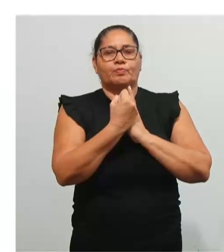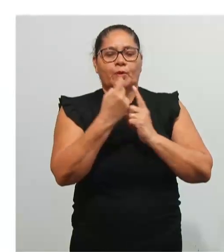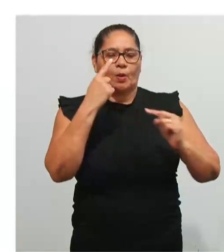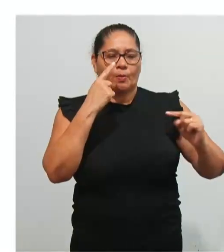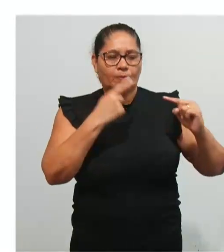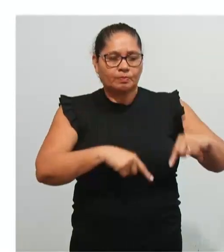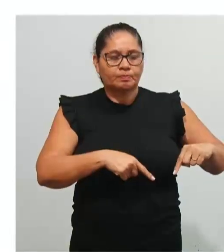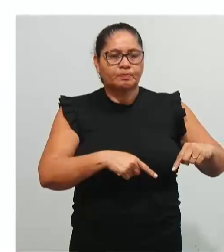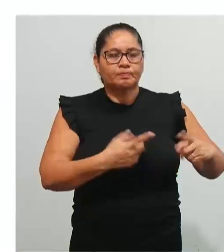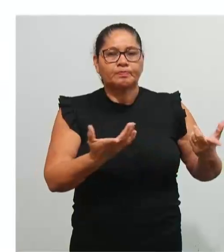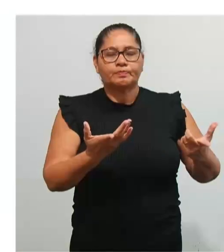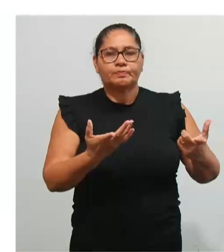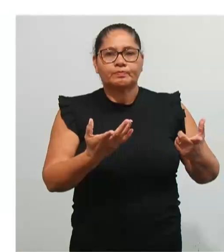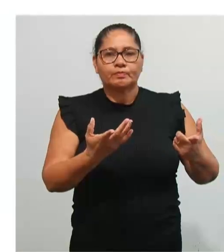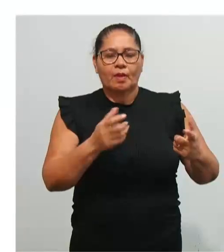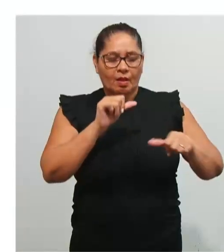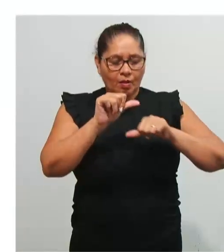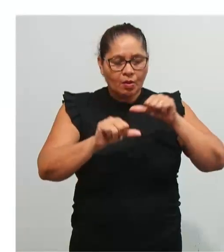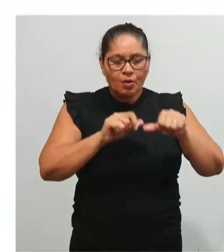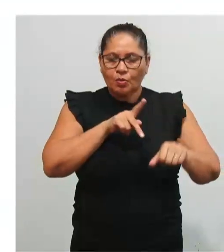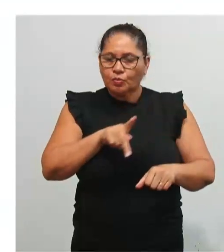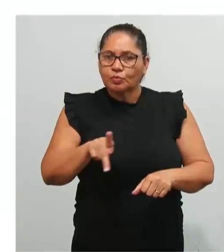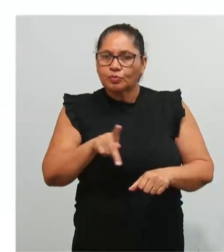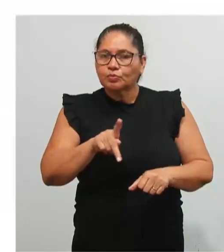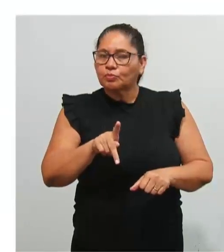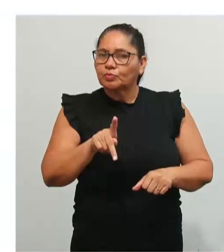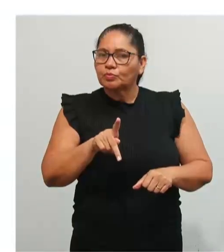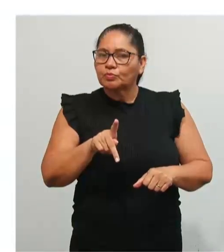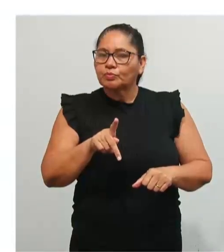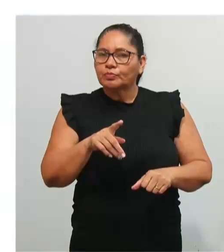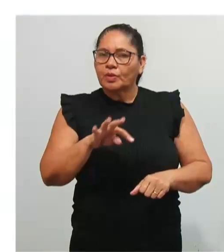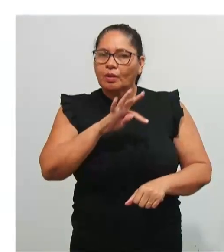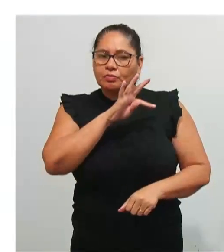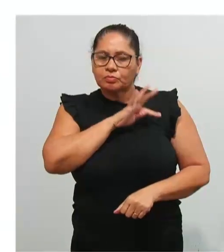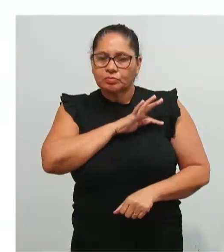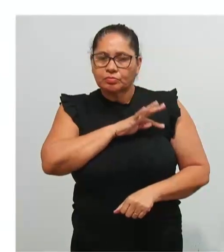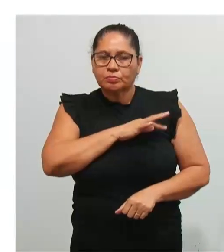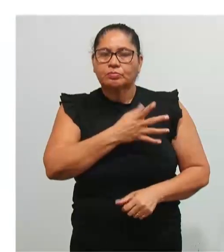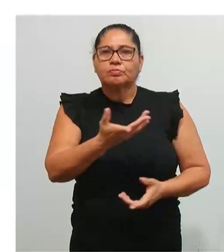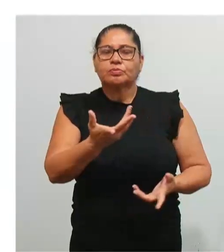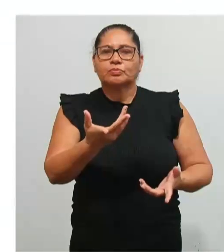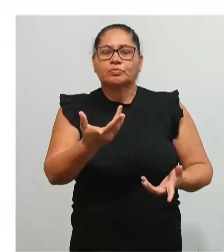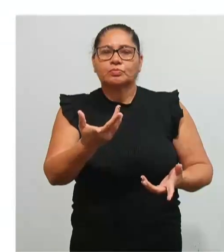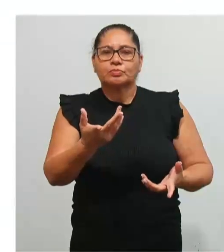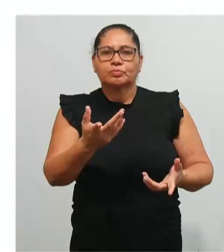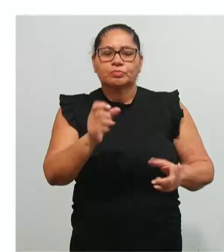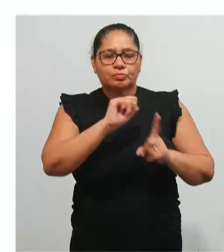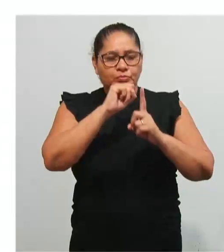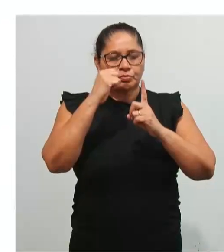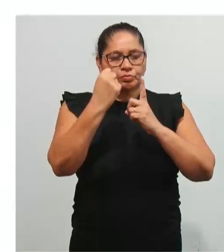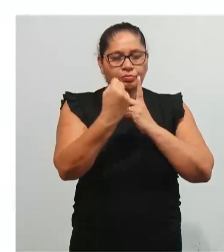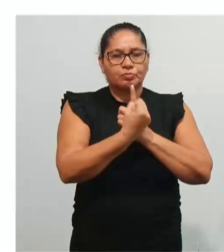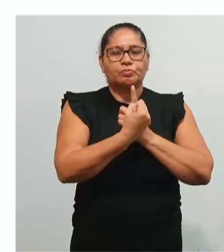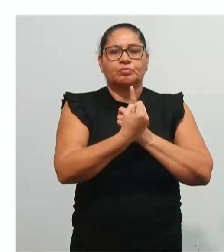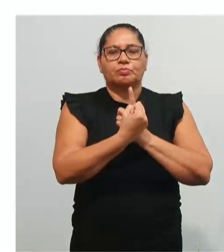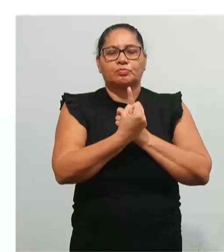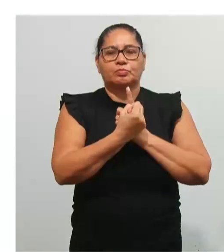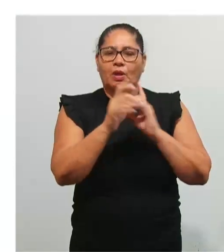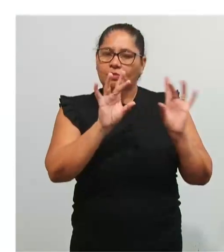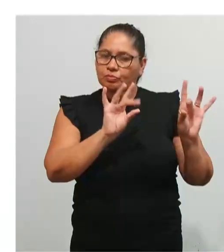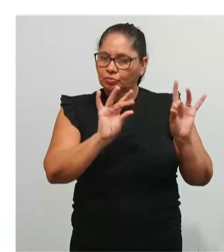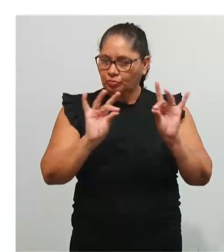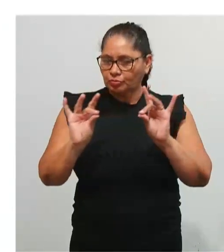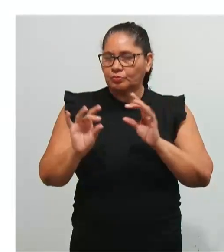ao transformá-lo em organizações públicas não estatais de um tipo especial, que são as organizações sociais. gente vai falar em detalhes sobre